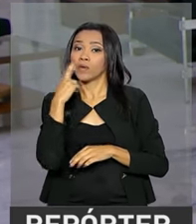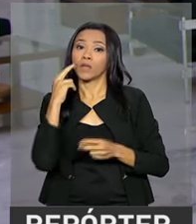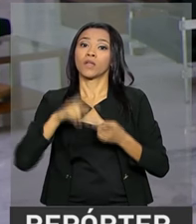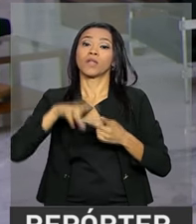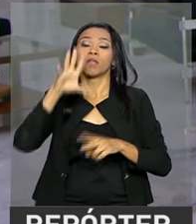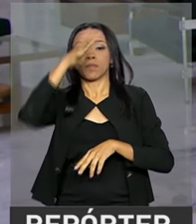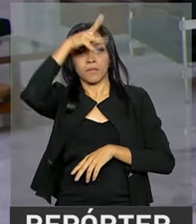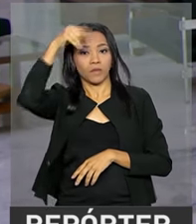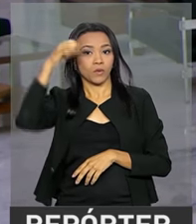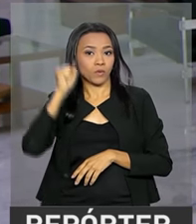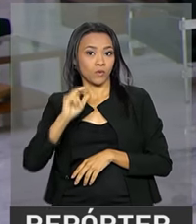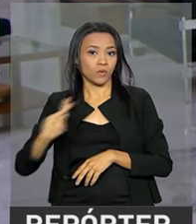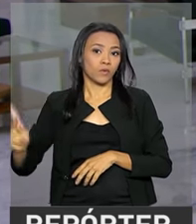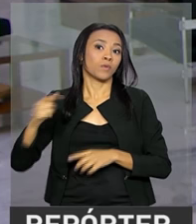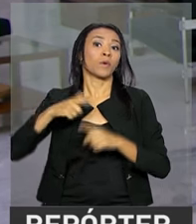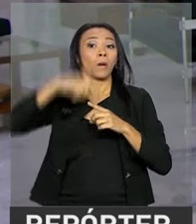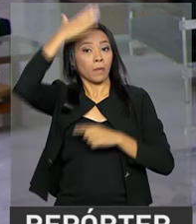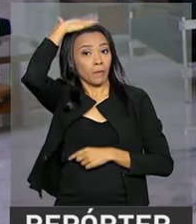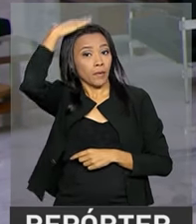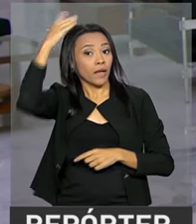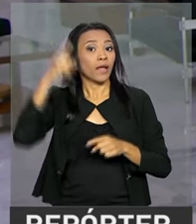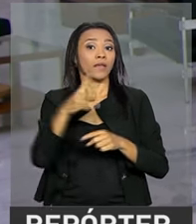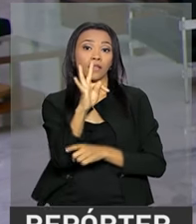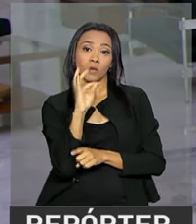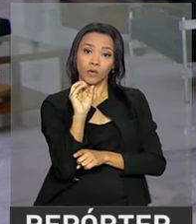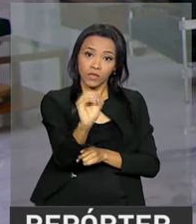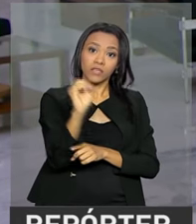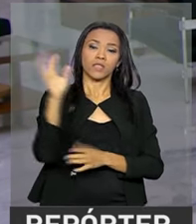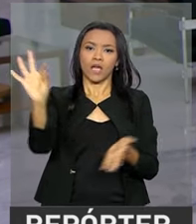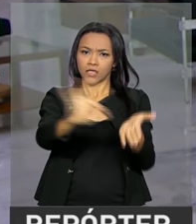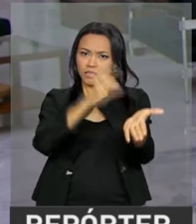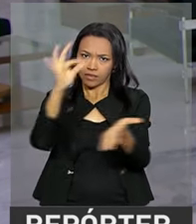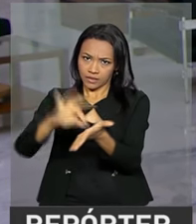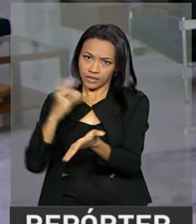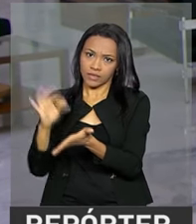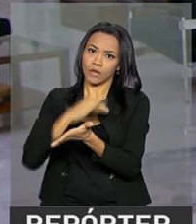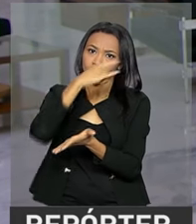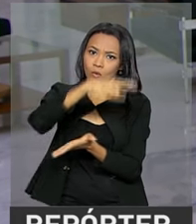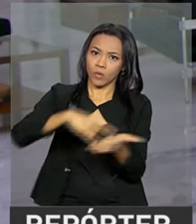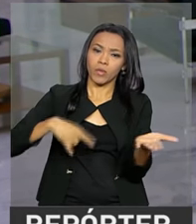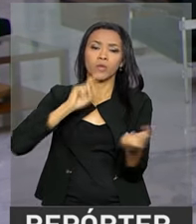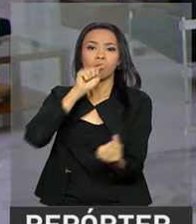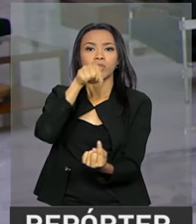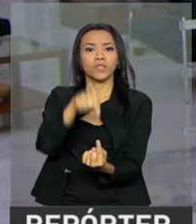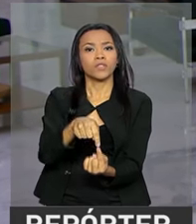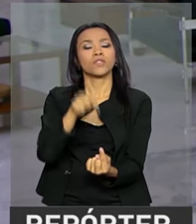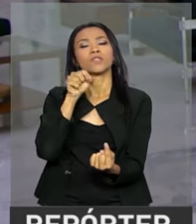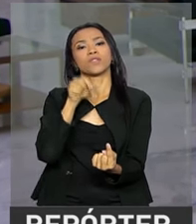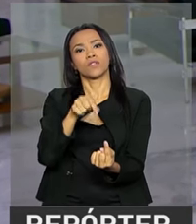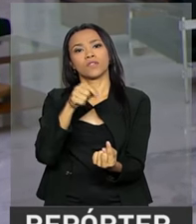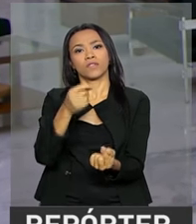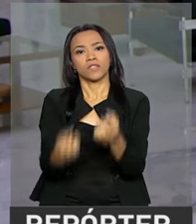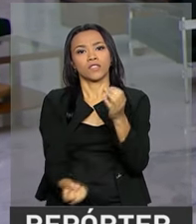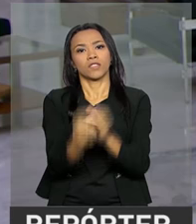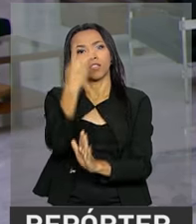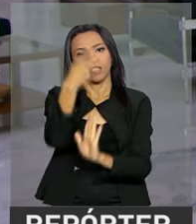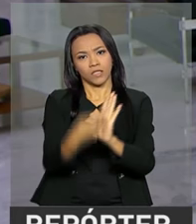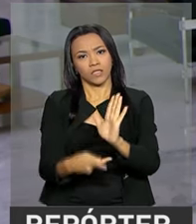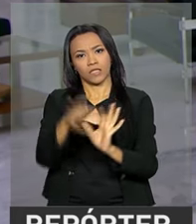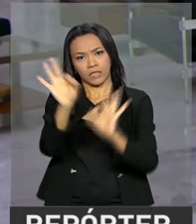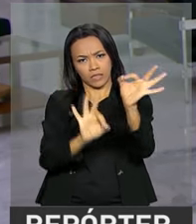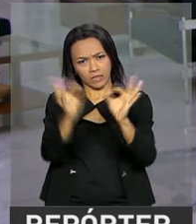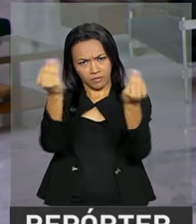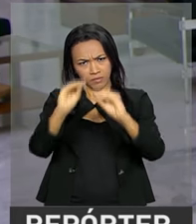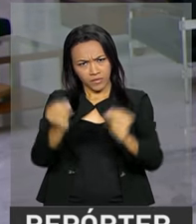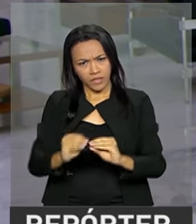Sul, Pará e Tocantins. Eles assinaram um acordo entre esses estados e o governo federal para a implementação do Plano Nacional de Segurança, aquele plano